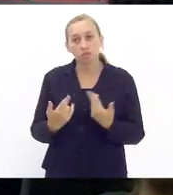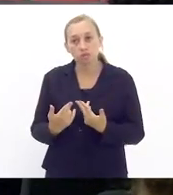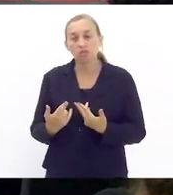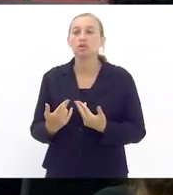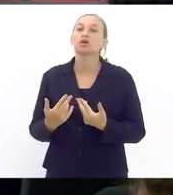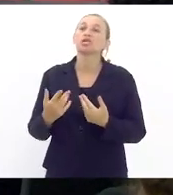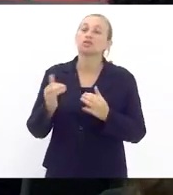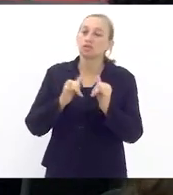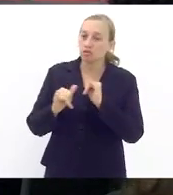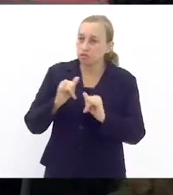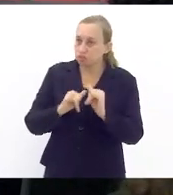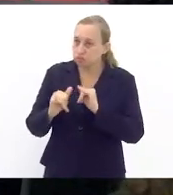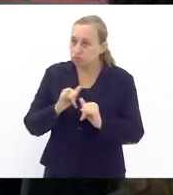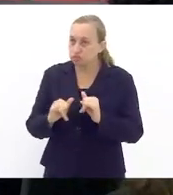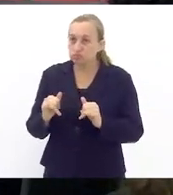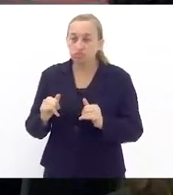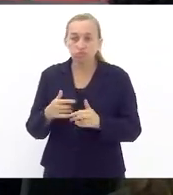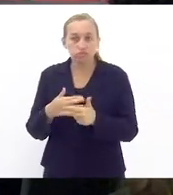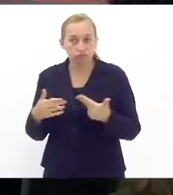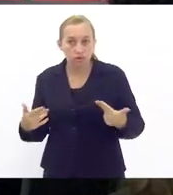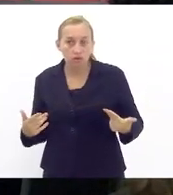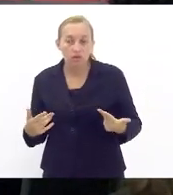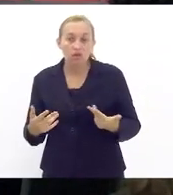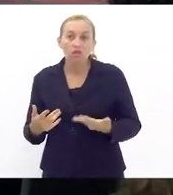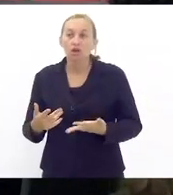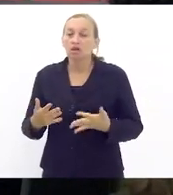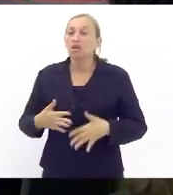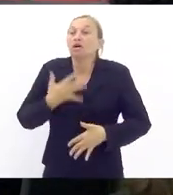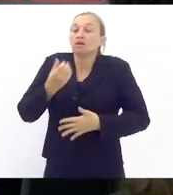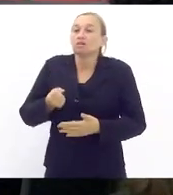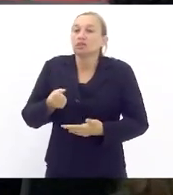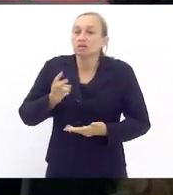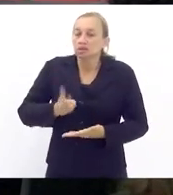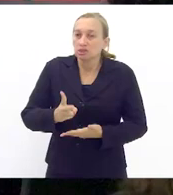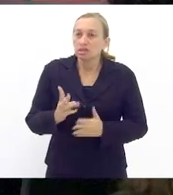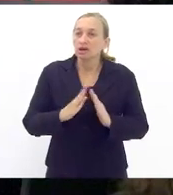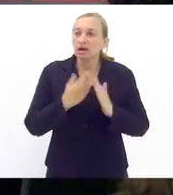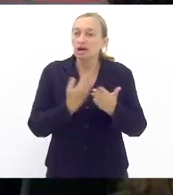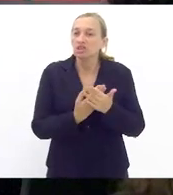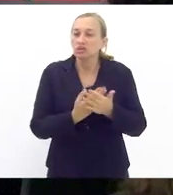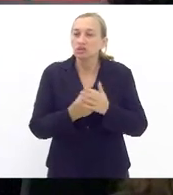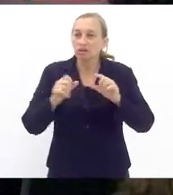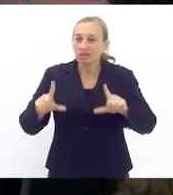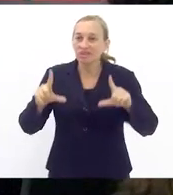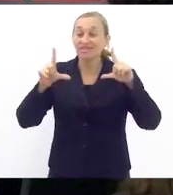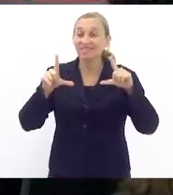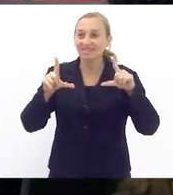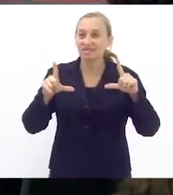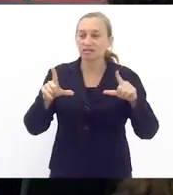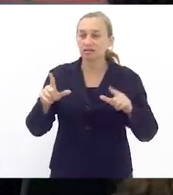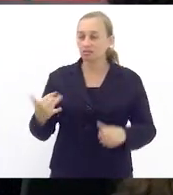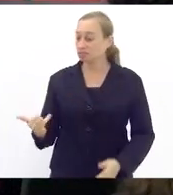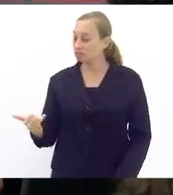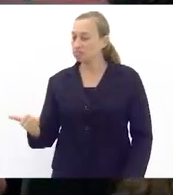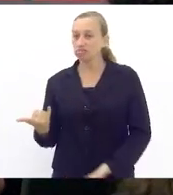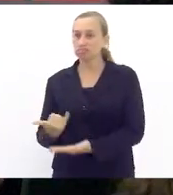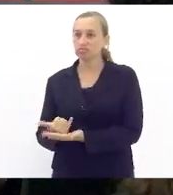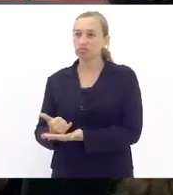informações formais e informais e o que eu fico muito assustada que toda vez que a escola parece uma televisão meu telefone toca